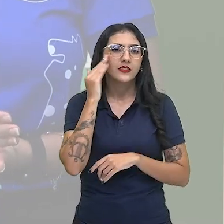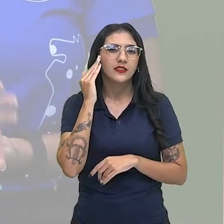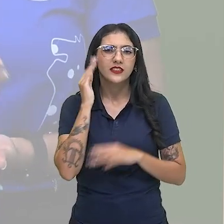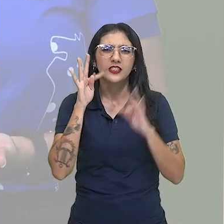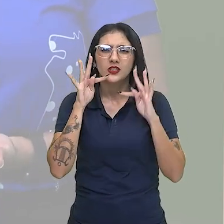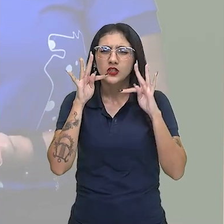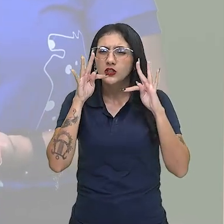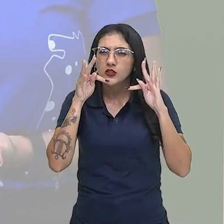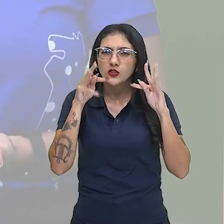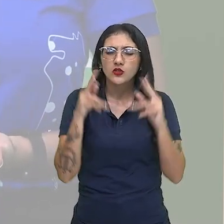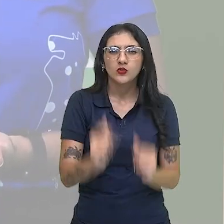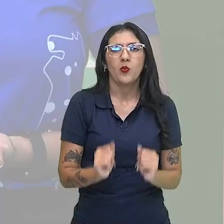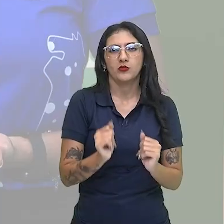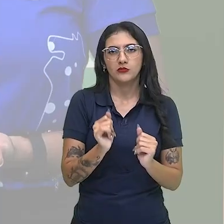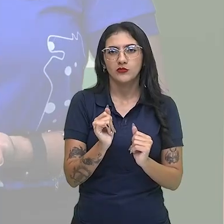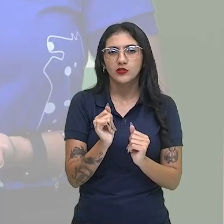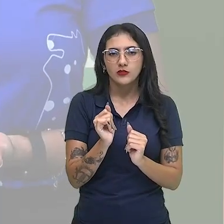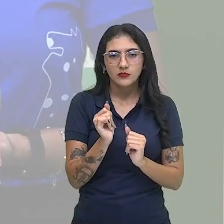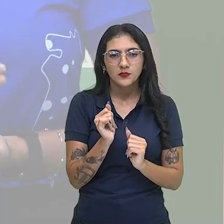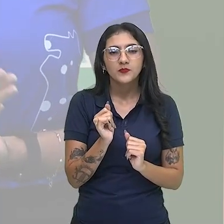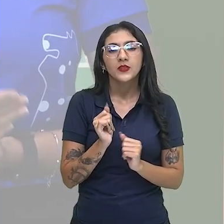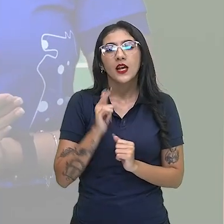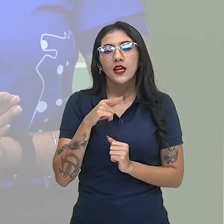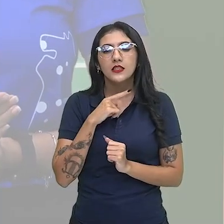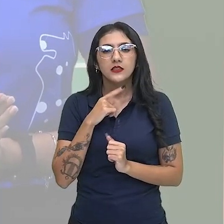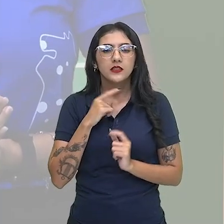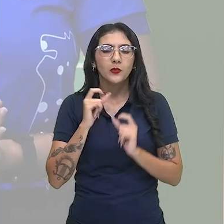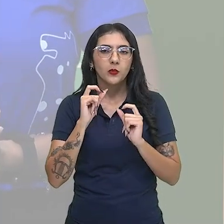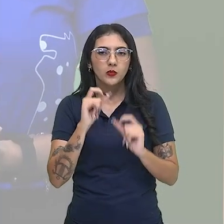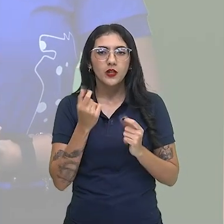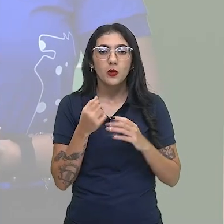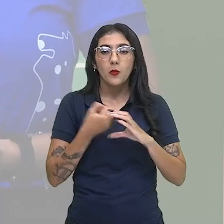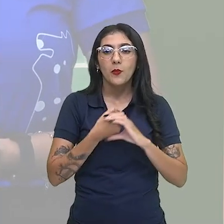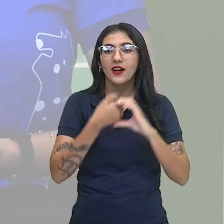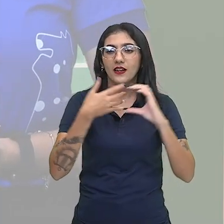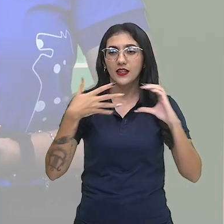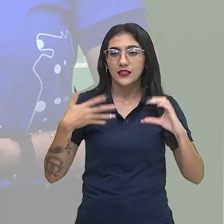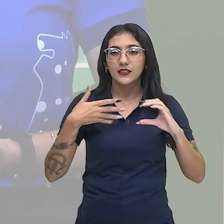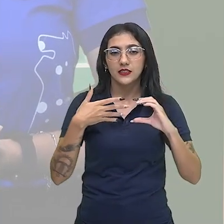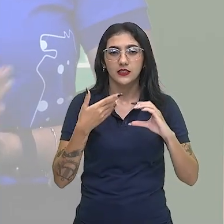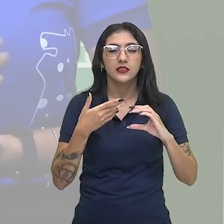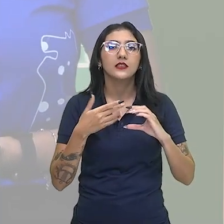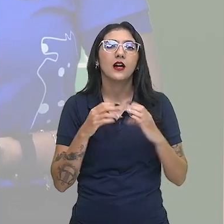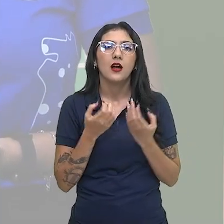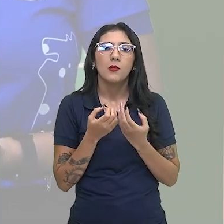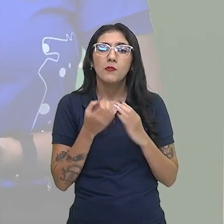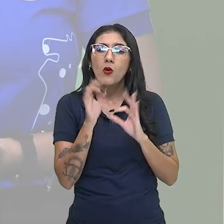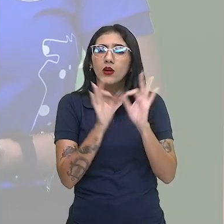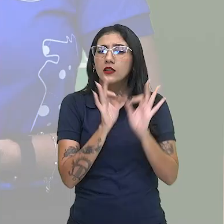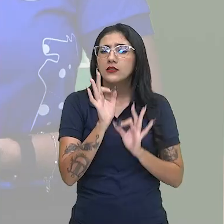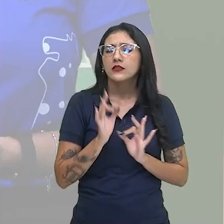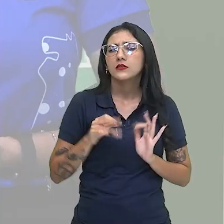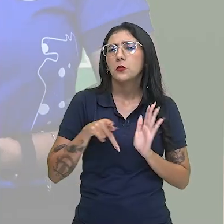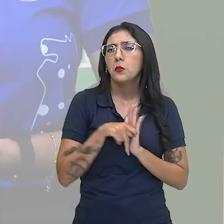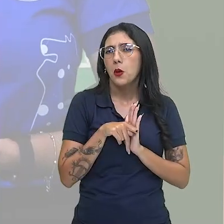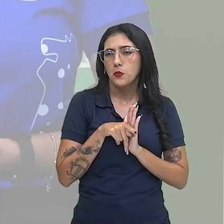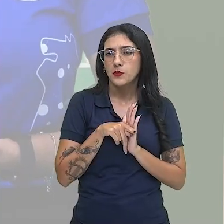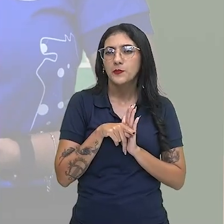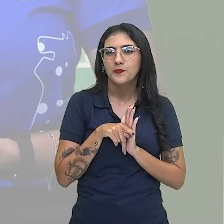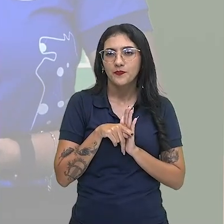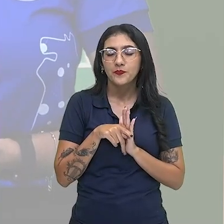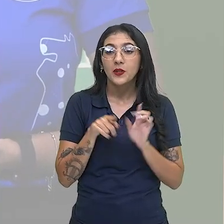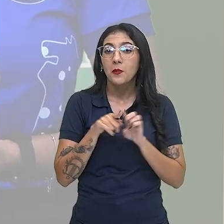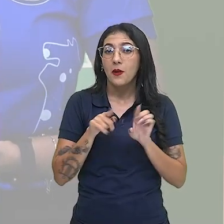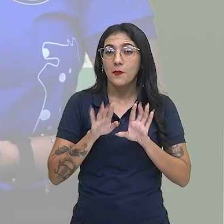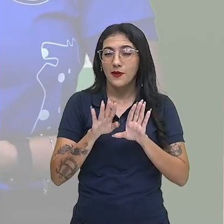todos, absolutamente todos os organismos, eles compartilham uma organização comum. Na verdade, nós temos, sempre